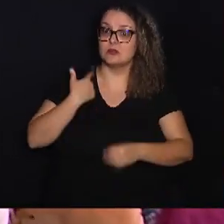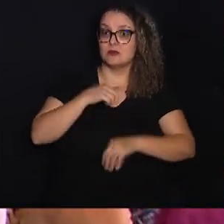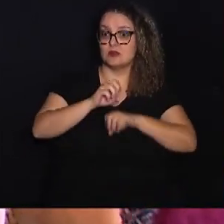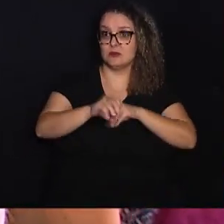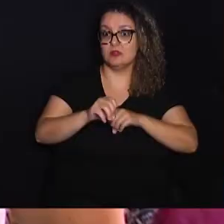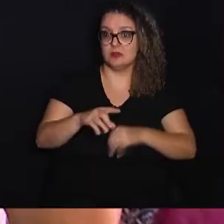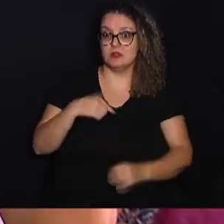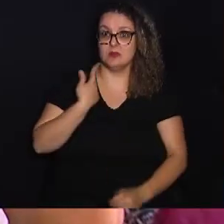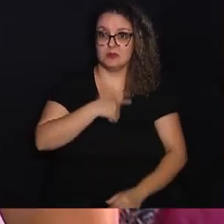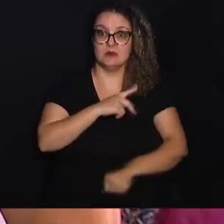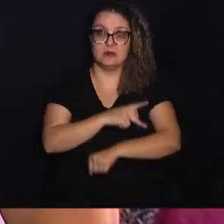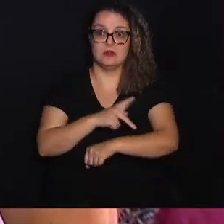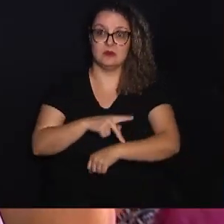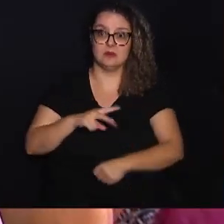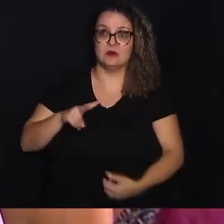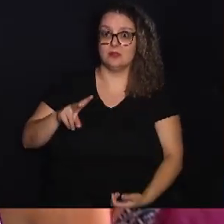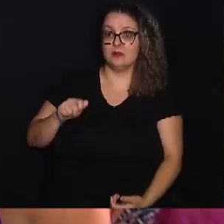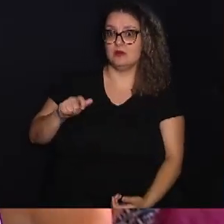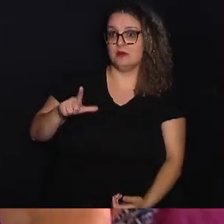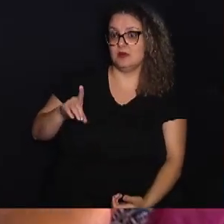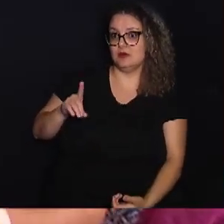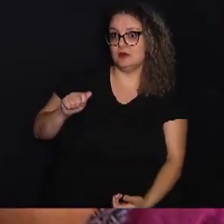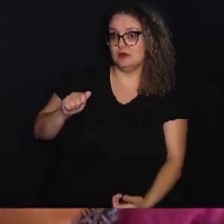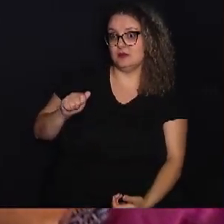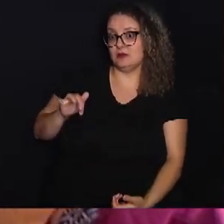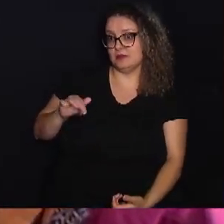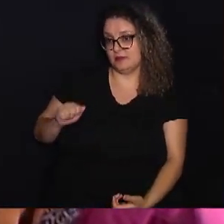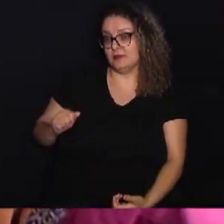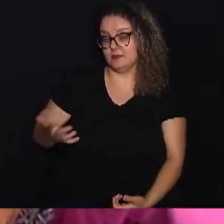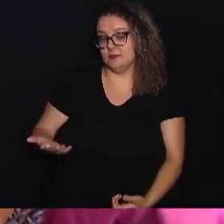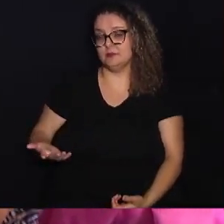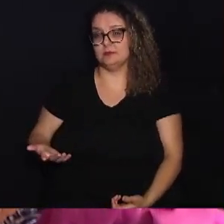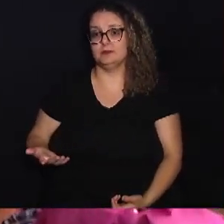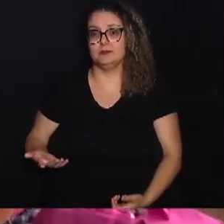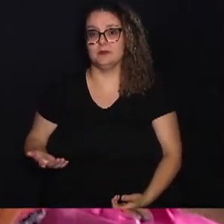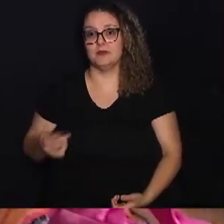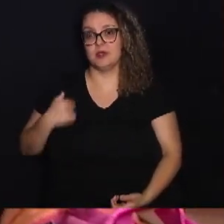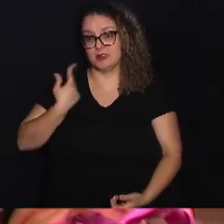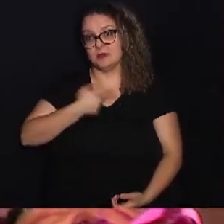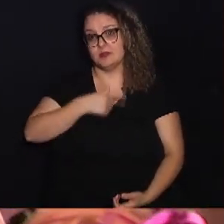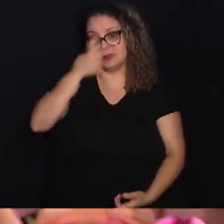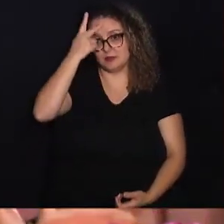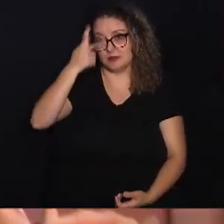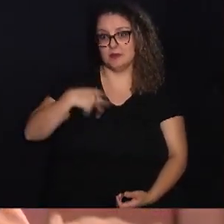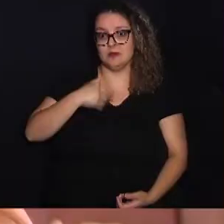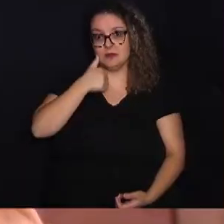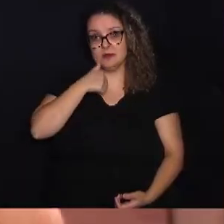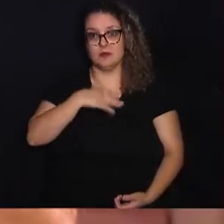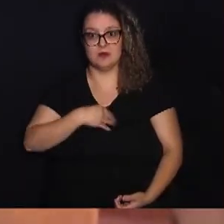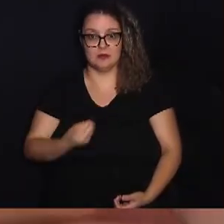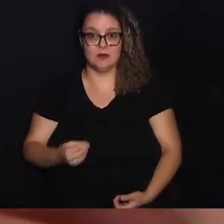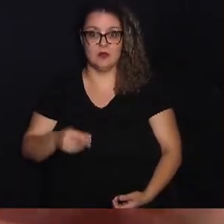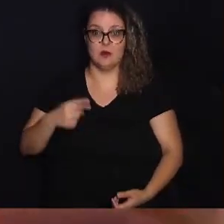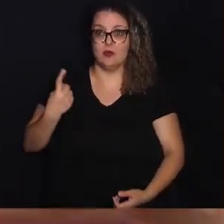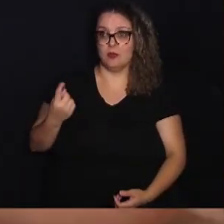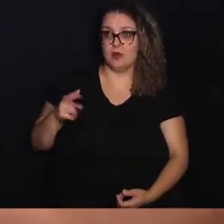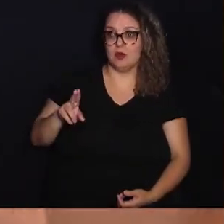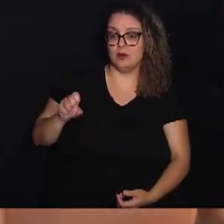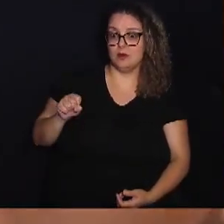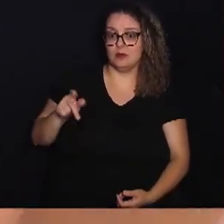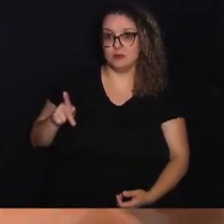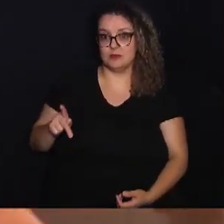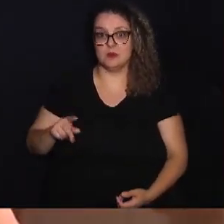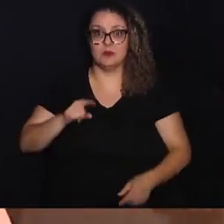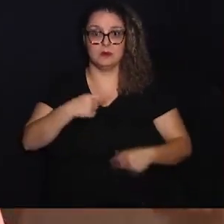na nossa pedagogia Waldorf. Então, assim, e as minhas próprias filhas, né? Uma está fazendo USP, a outra já é uma psicóloga